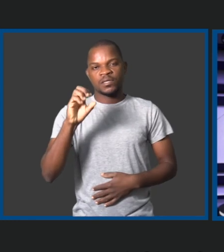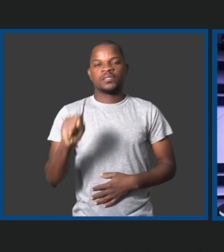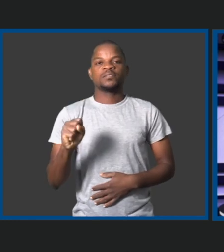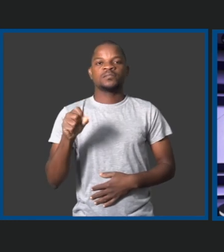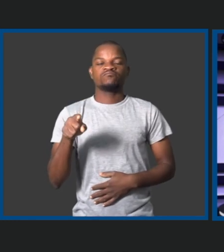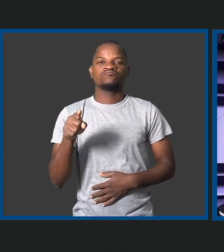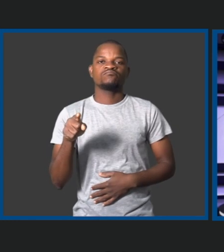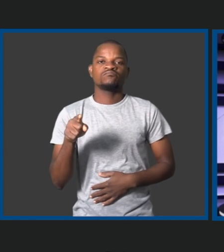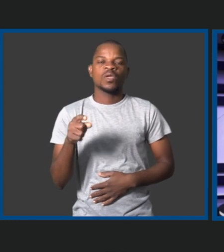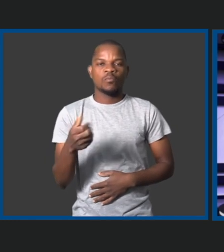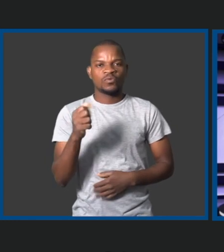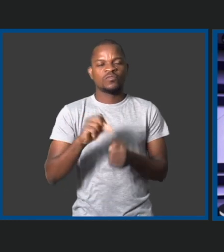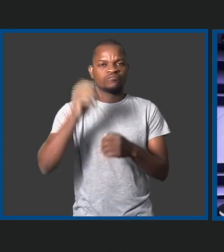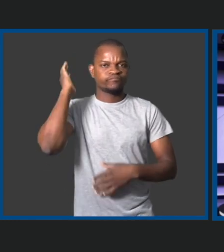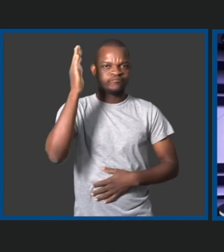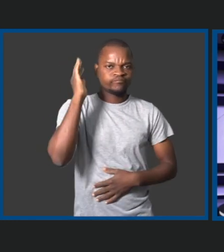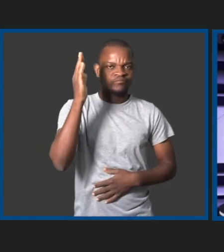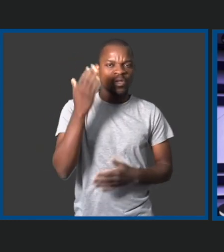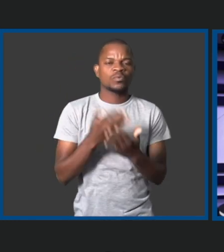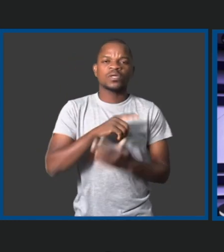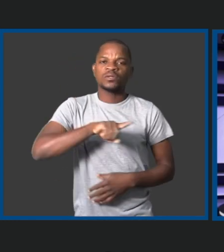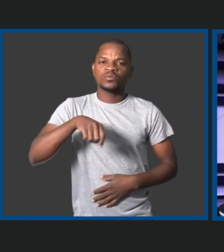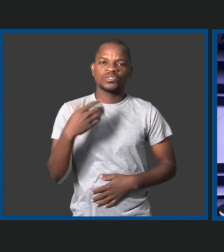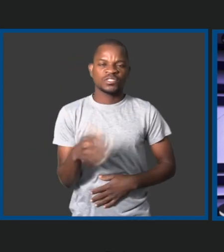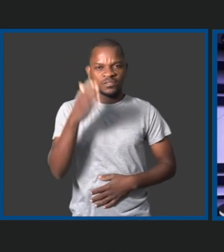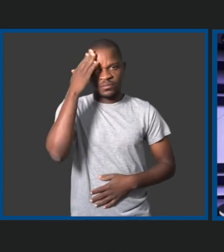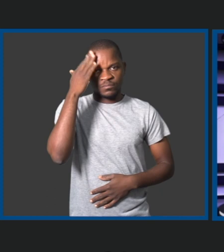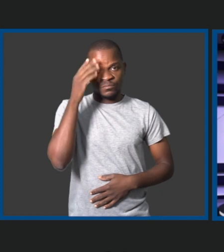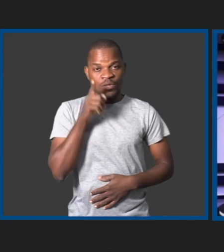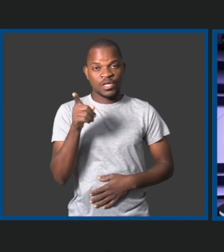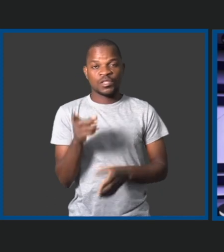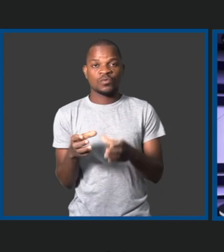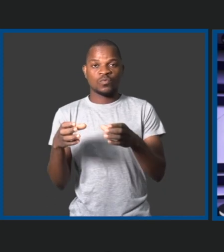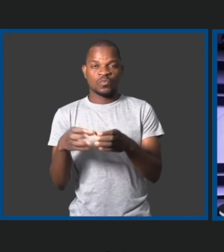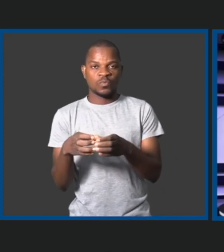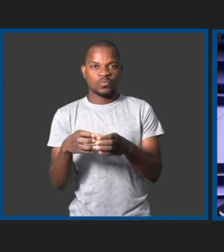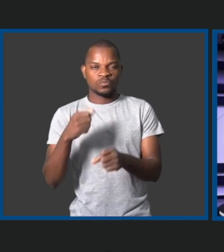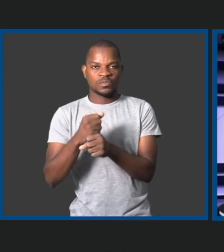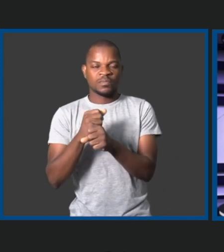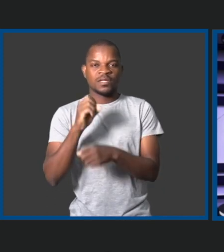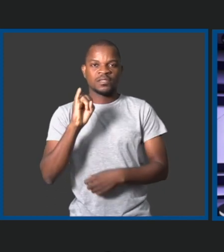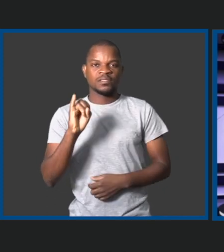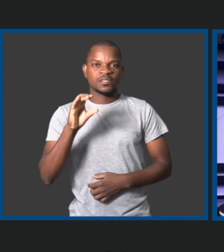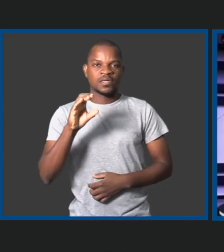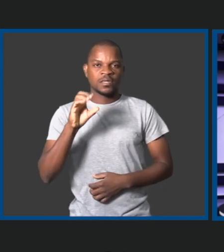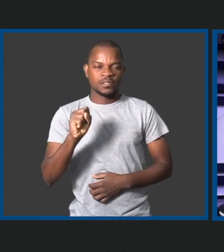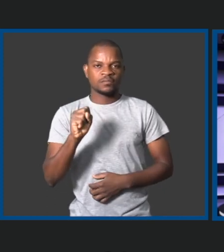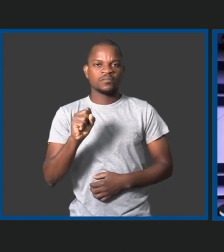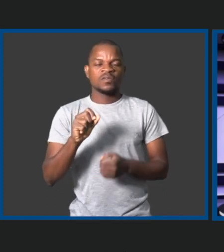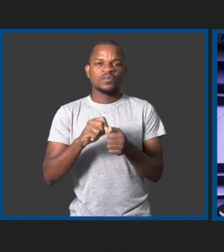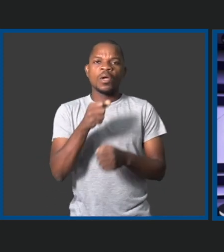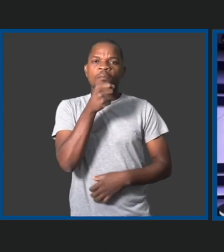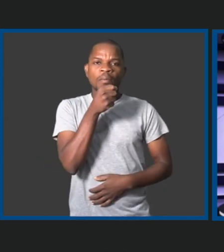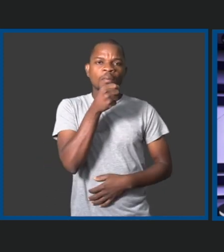ICS. Nós sabemos que os colegas do ICS usam geralmente megafontes para passar a mensagem.